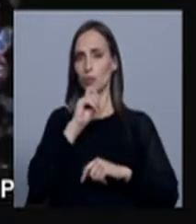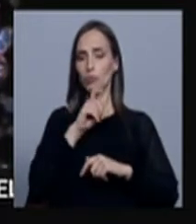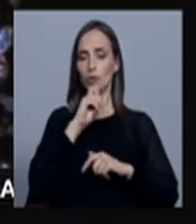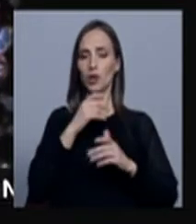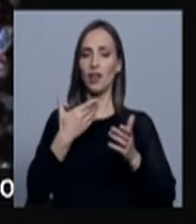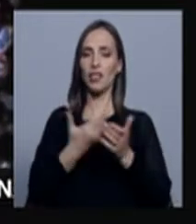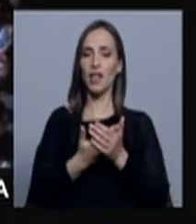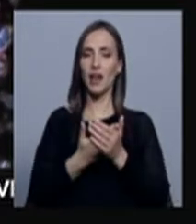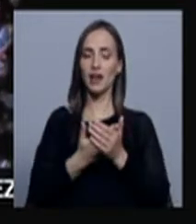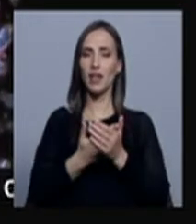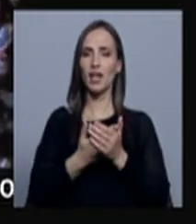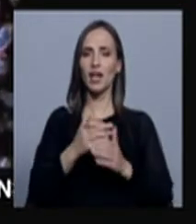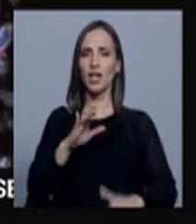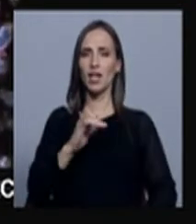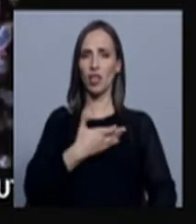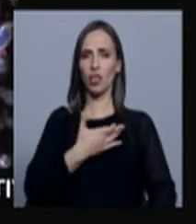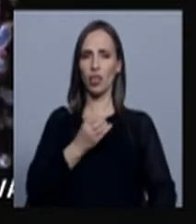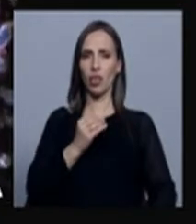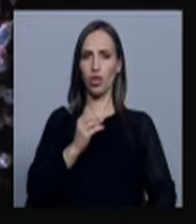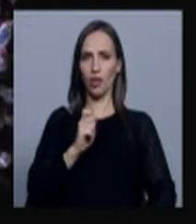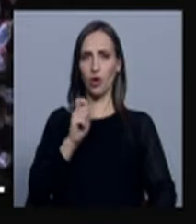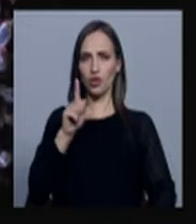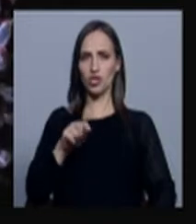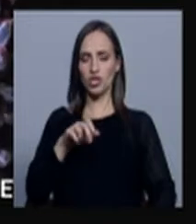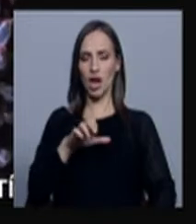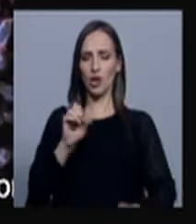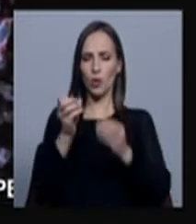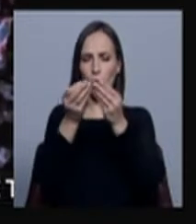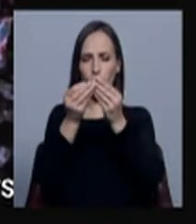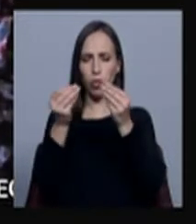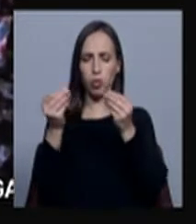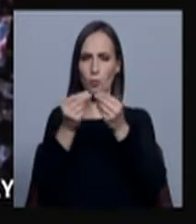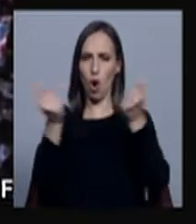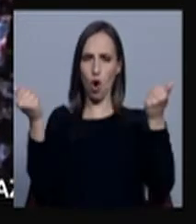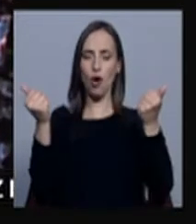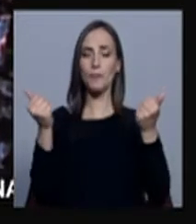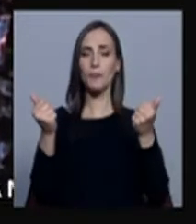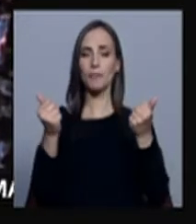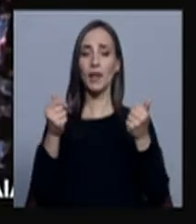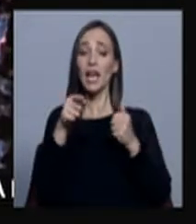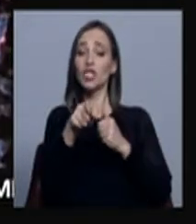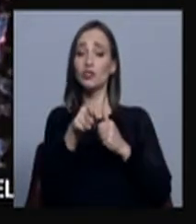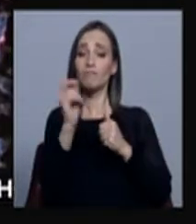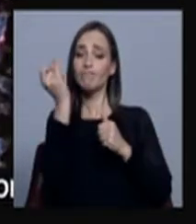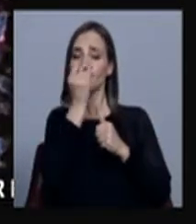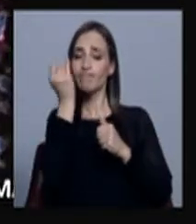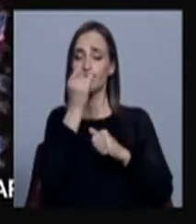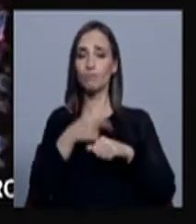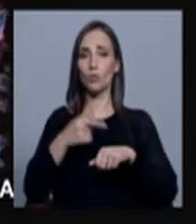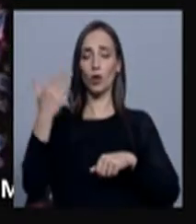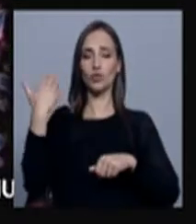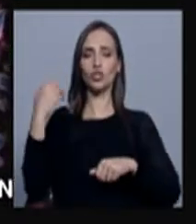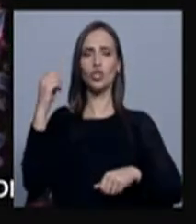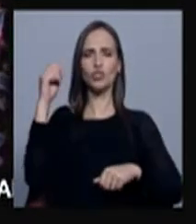neblina do hidrogênio neutro inicial e para... isto é uma simulação precisamente dessa altura em que esta primeira luz destas primeiras